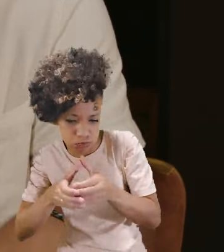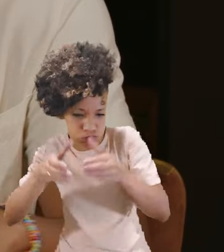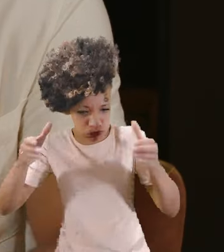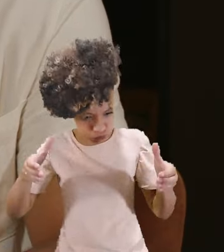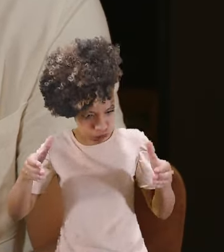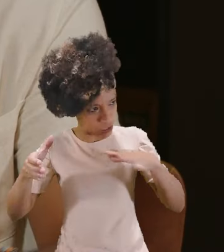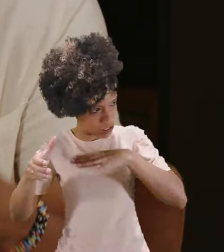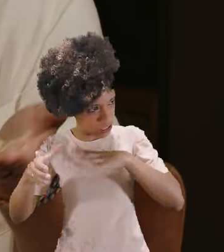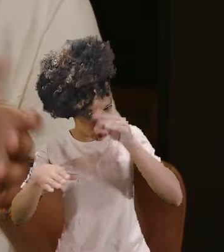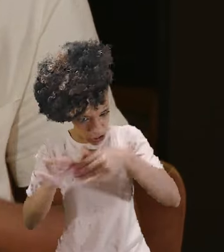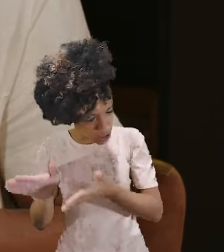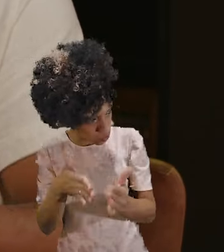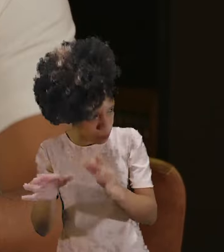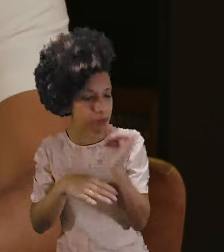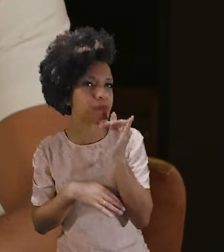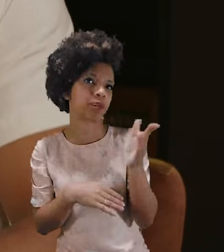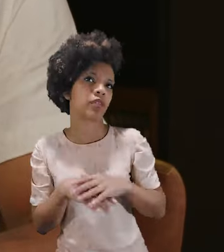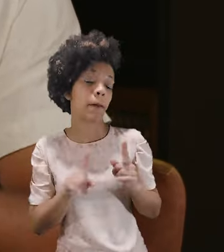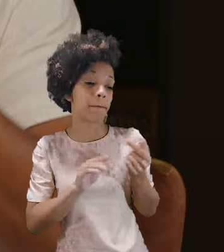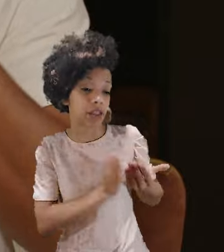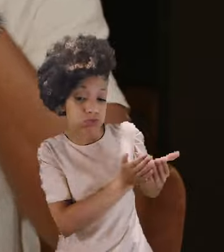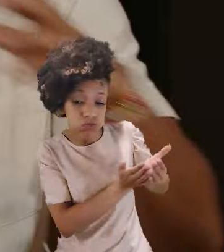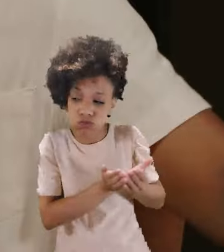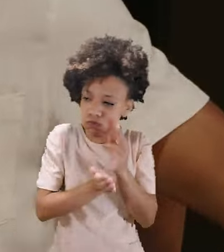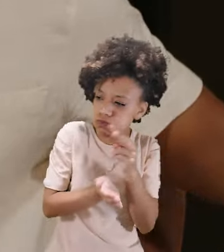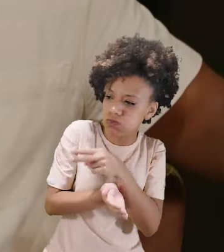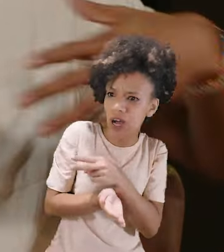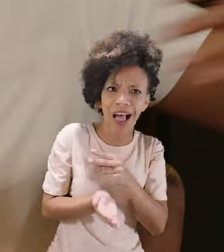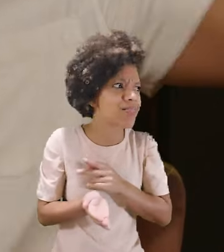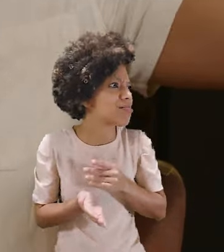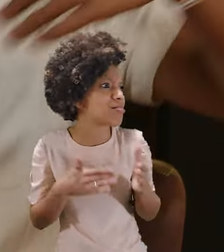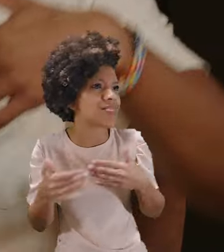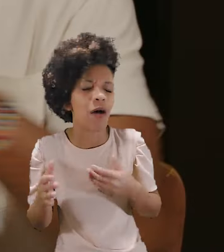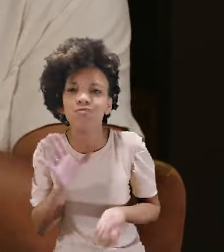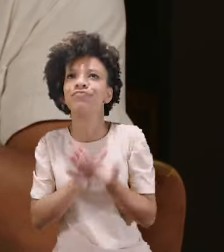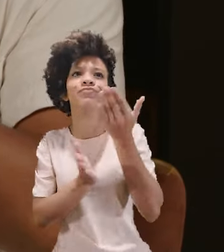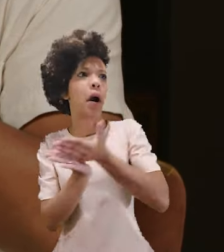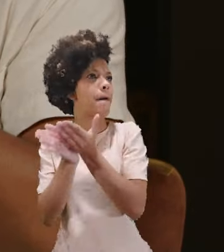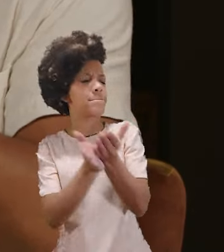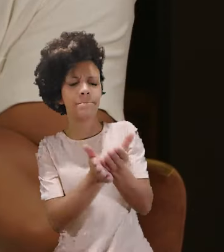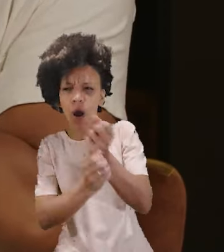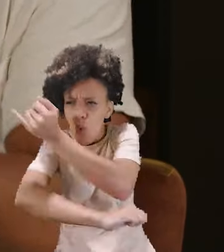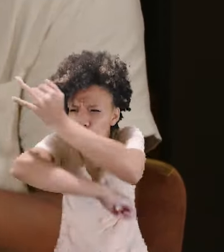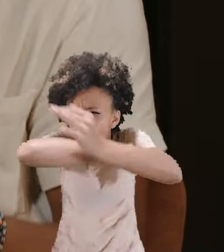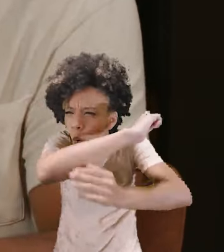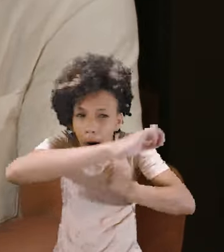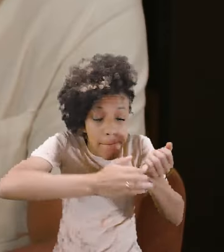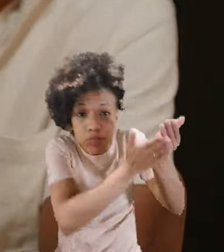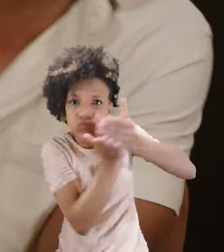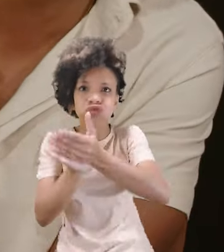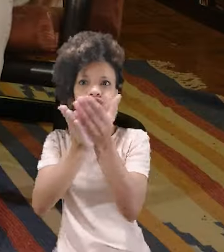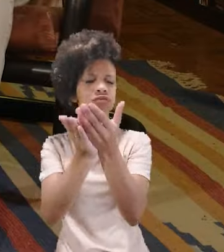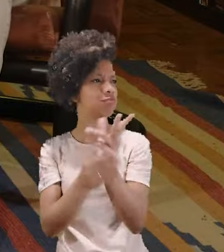entendeu sim então assim mas às vezes como eu tô falando está passando próximo desses locais por saem barcos do nada sem tendo no meio da Mata que a senhora assim só